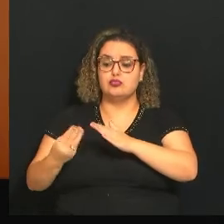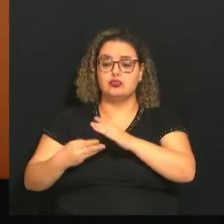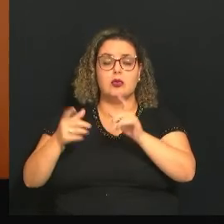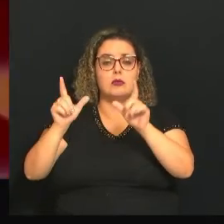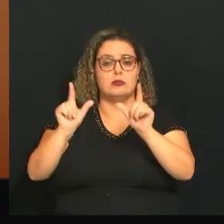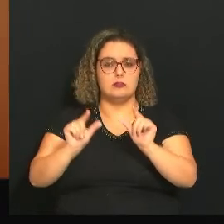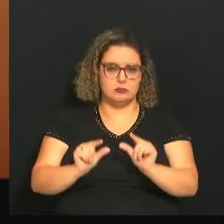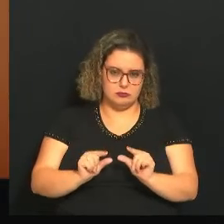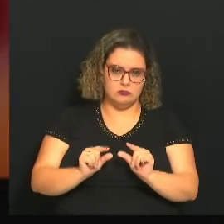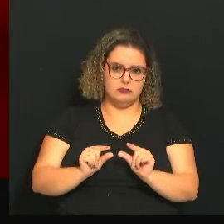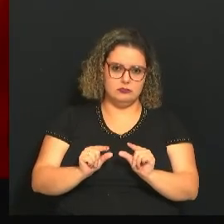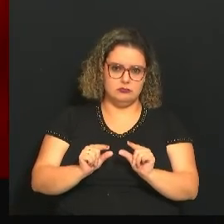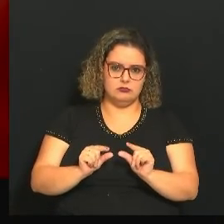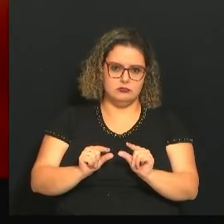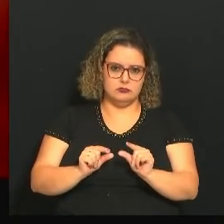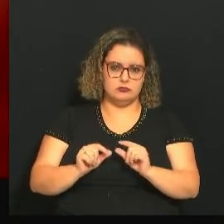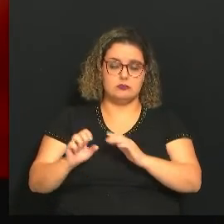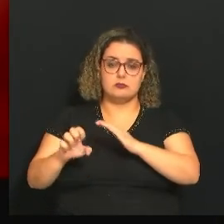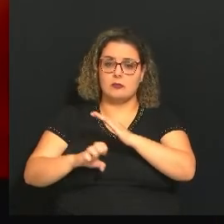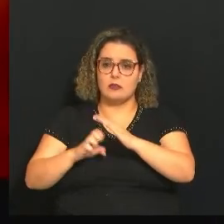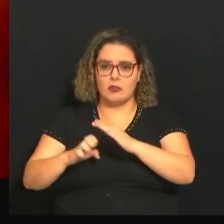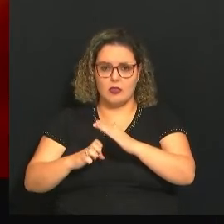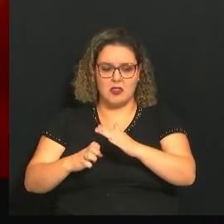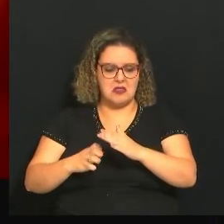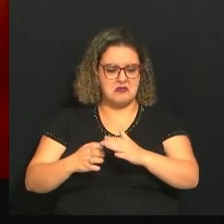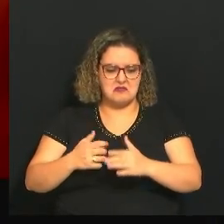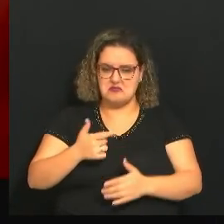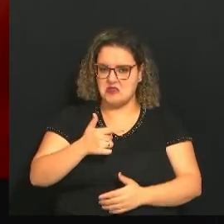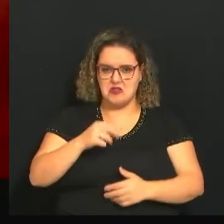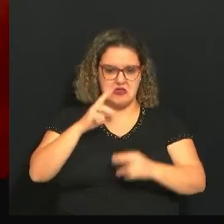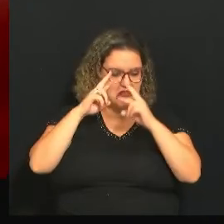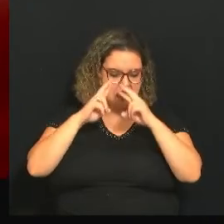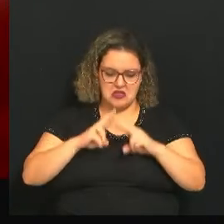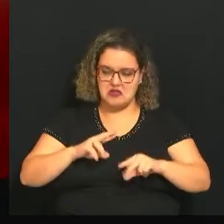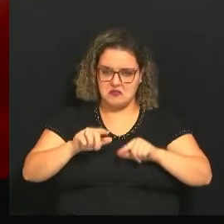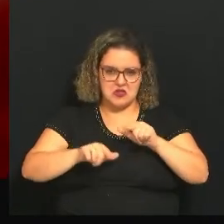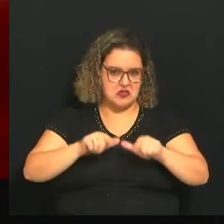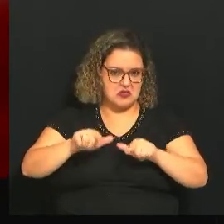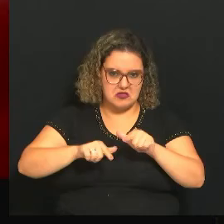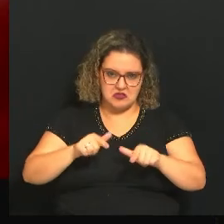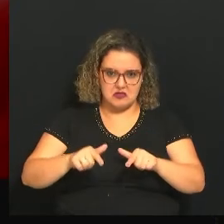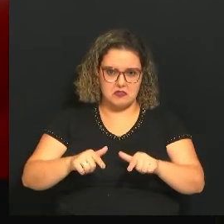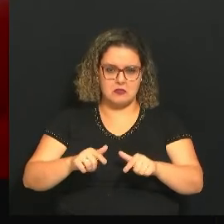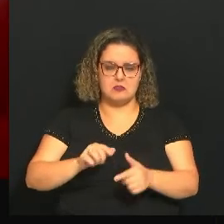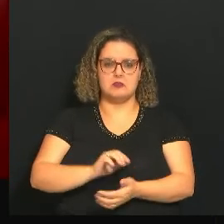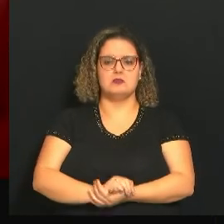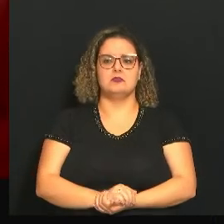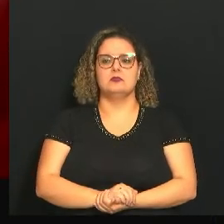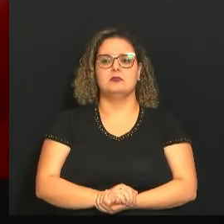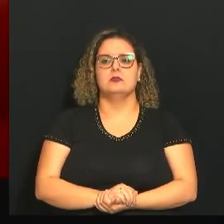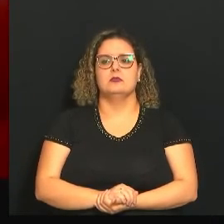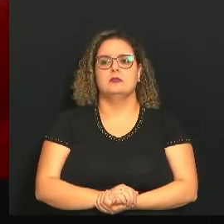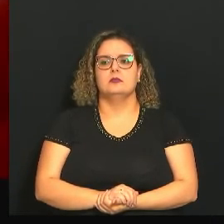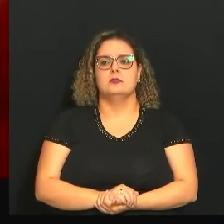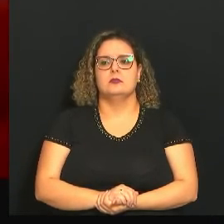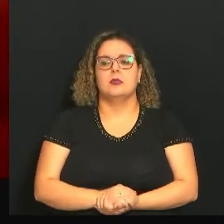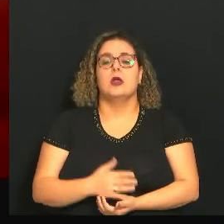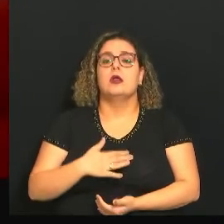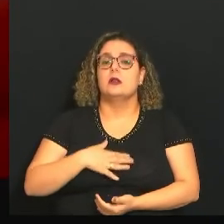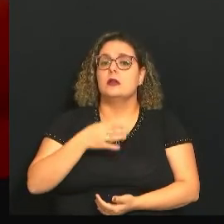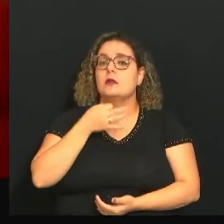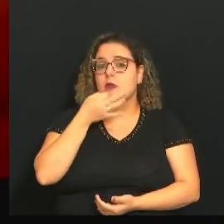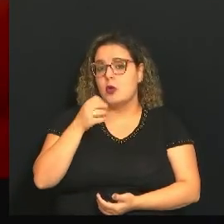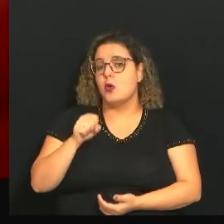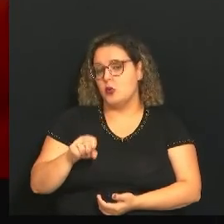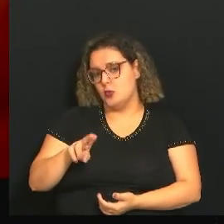umas empresas que tratam mal os servidores, os trabalhadores, geram, na minha opinião, subemprego,